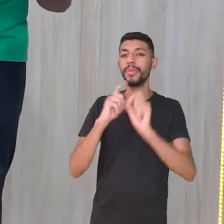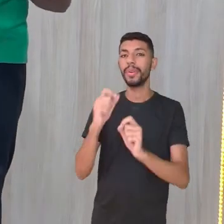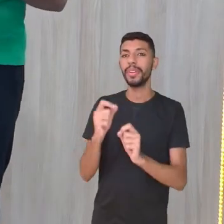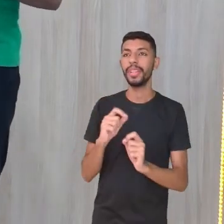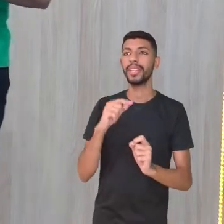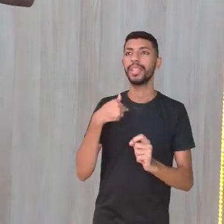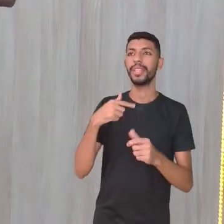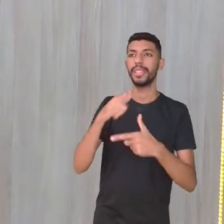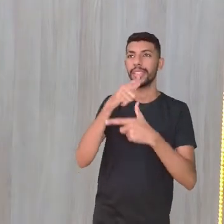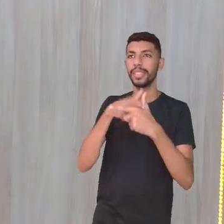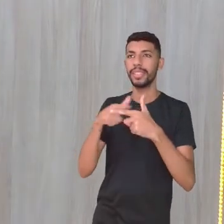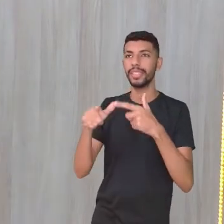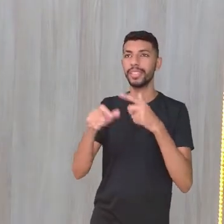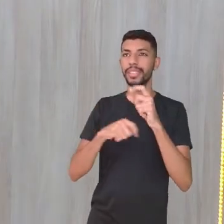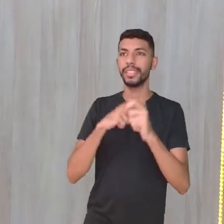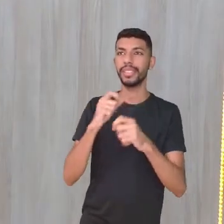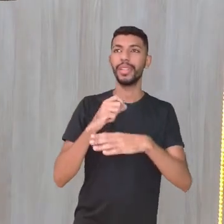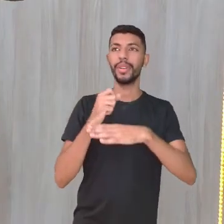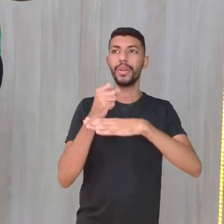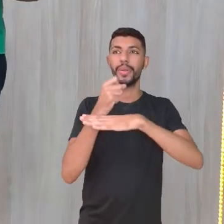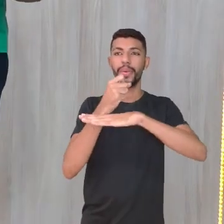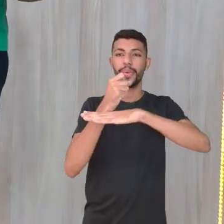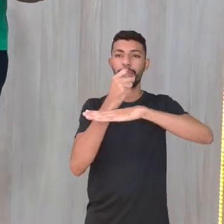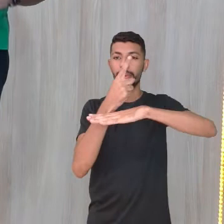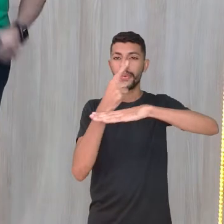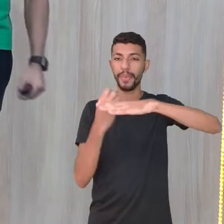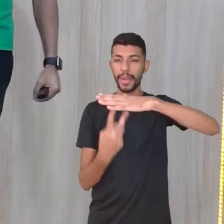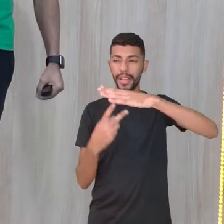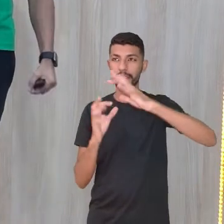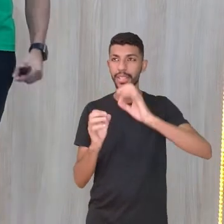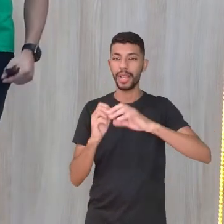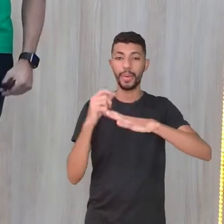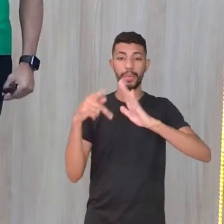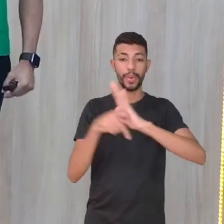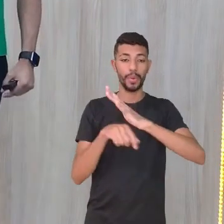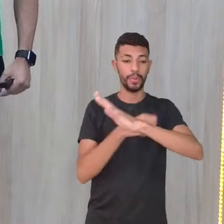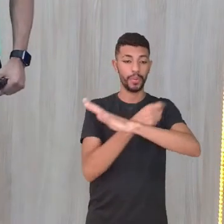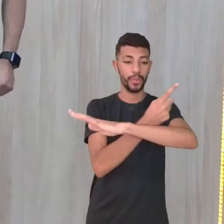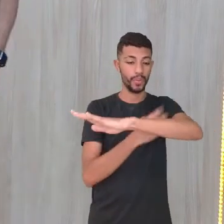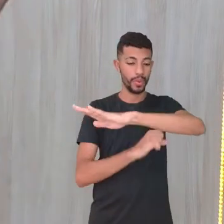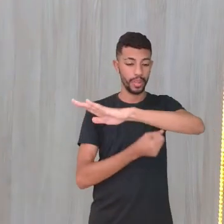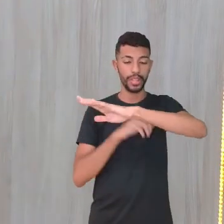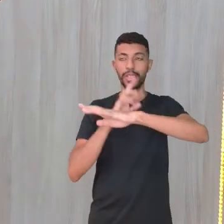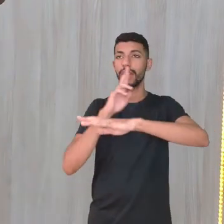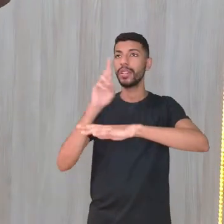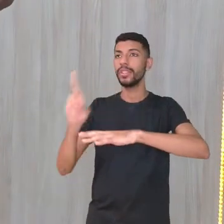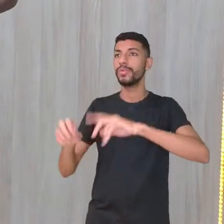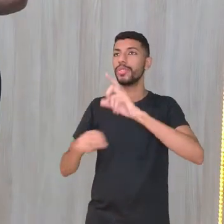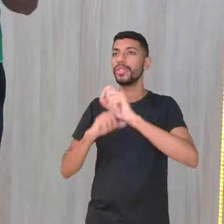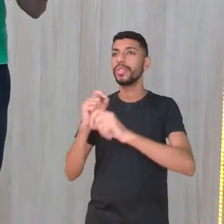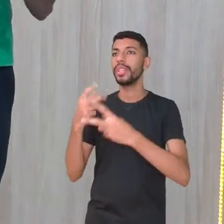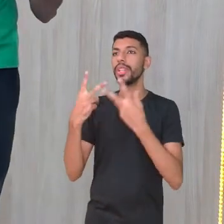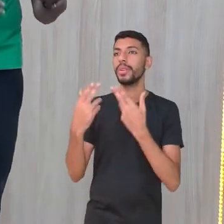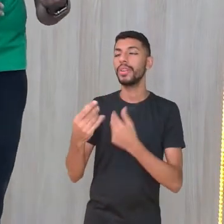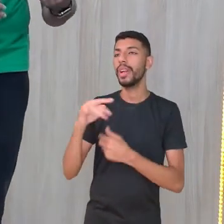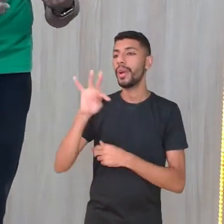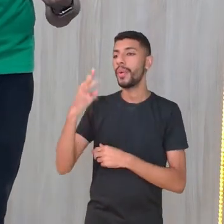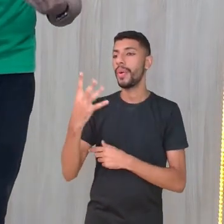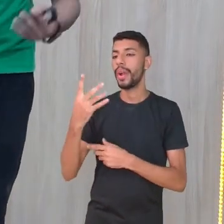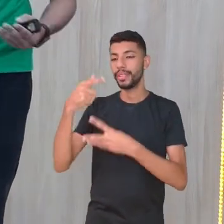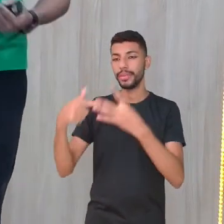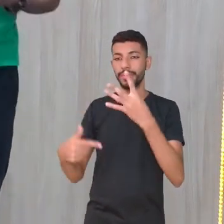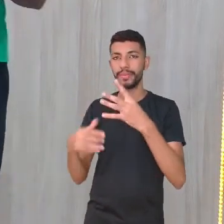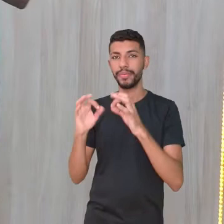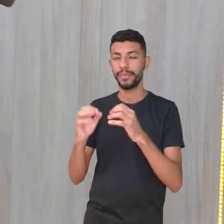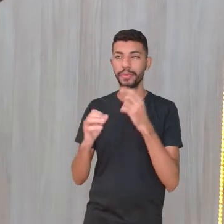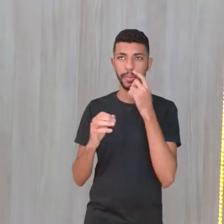divido 1/2 por 1/8, a resposta é igual a 4. O que foi que eu fiz com 1/2 e o que